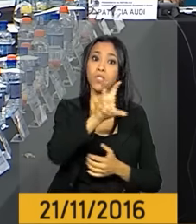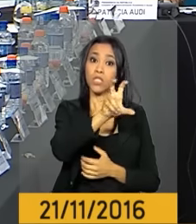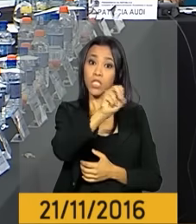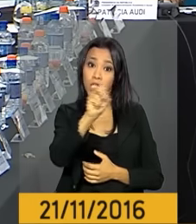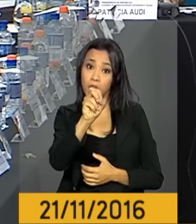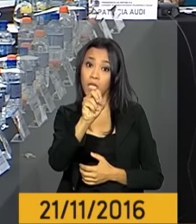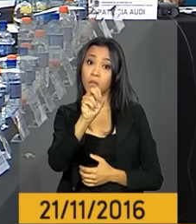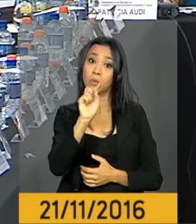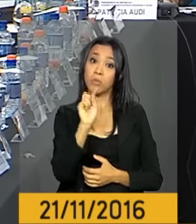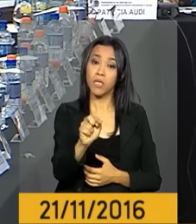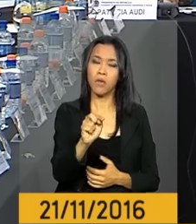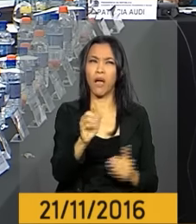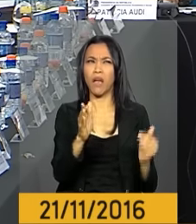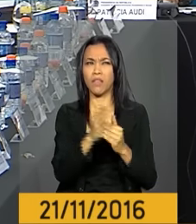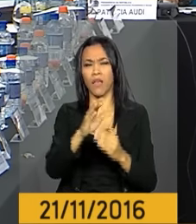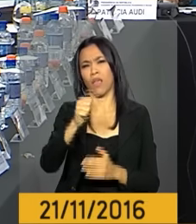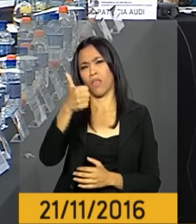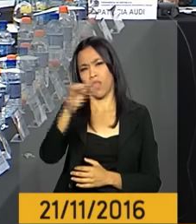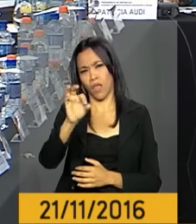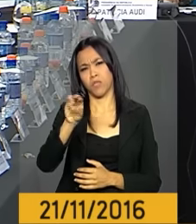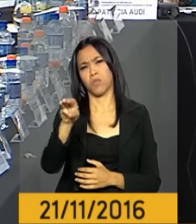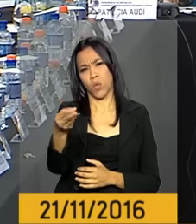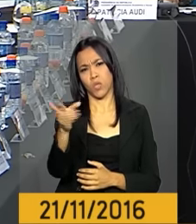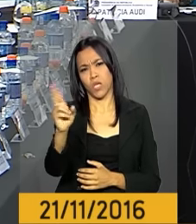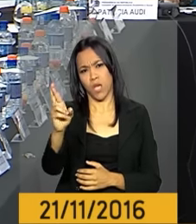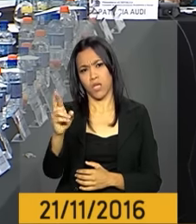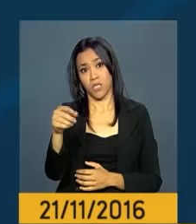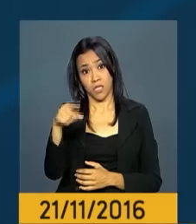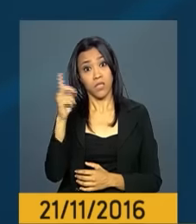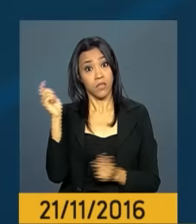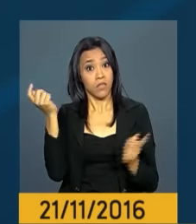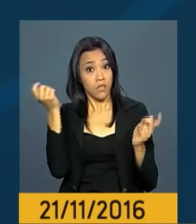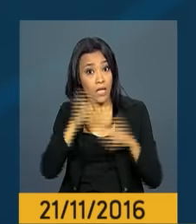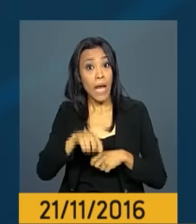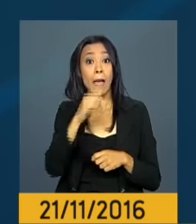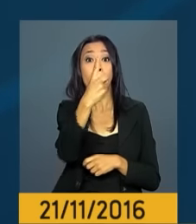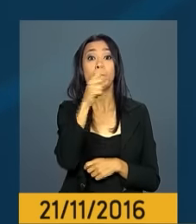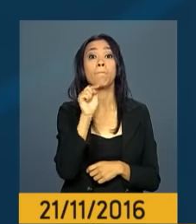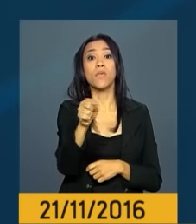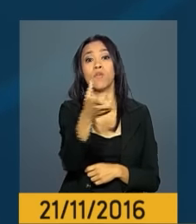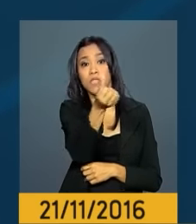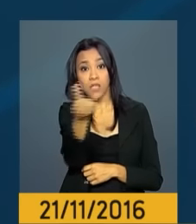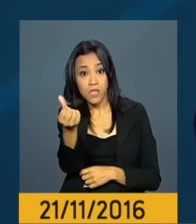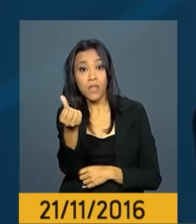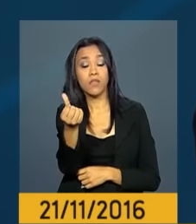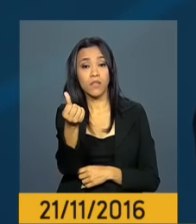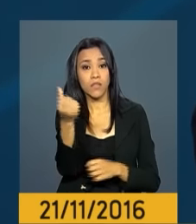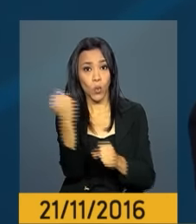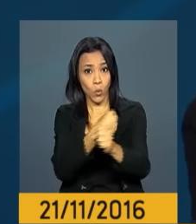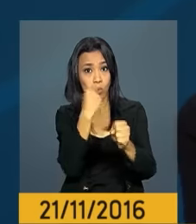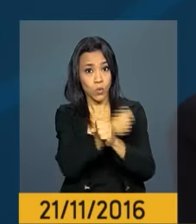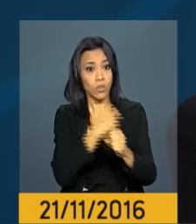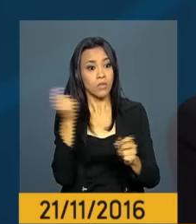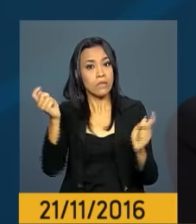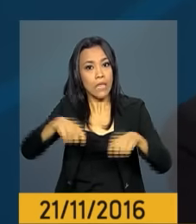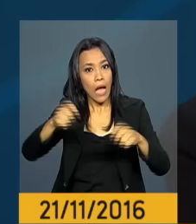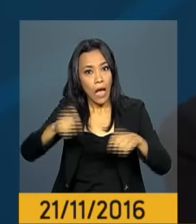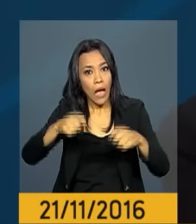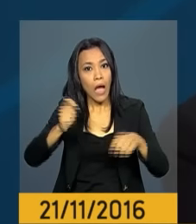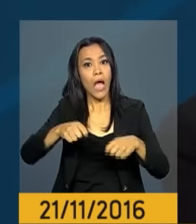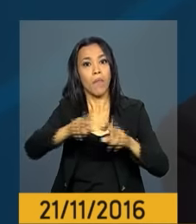reais. Você botando 500 mil a 10 milhões de reais, você conclui 1.600 obras paralisadas. O ministro Diogo